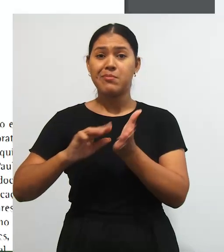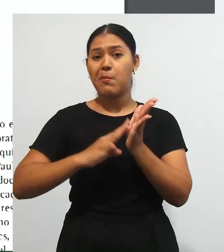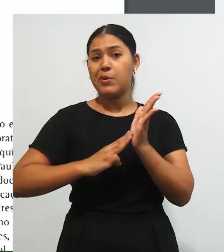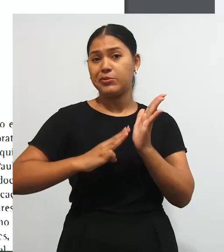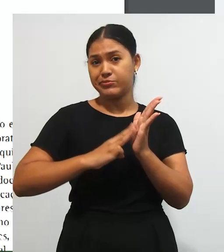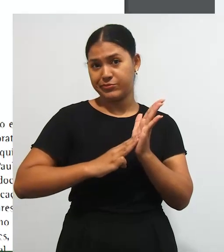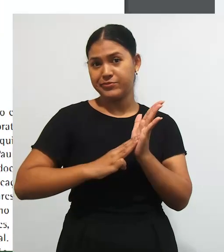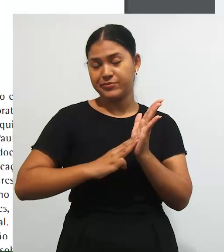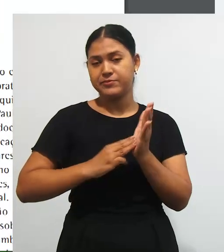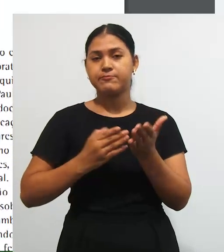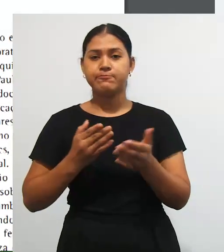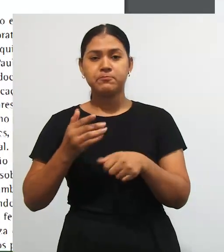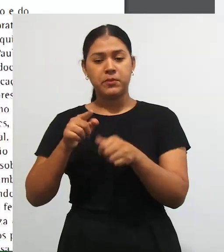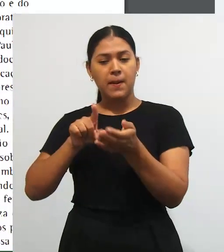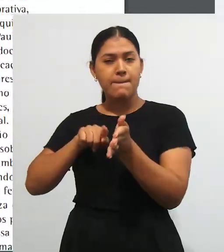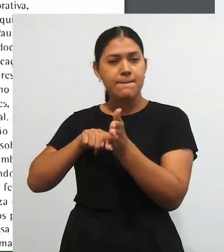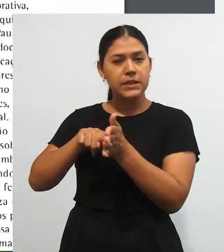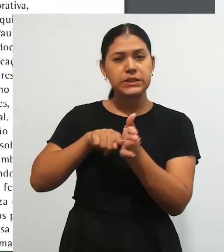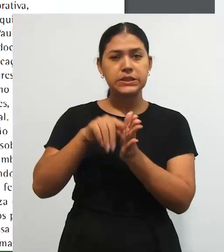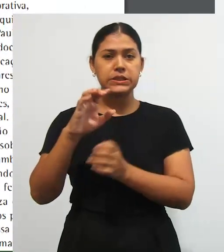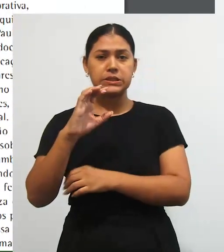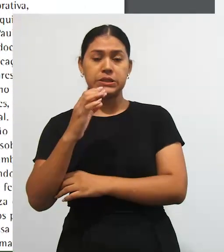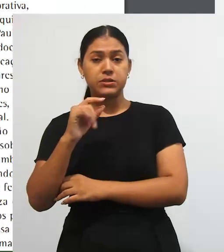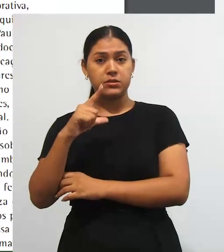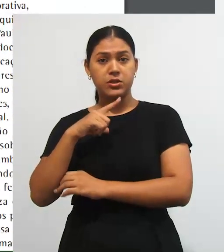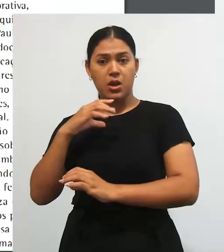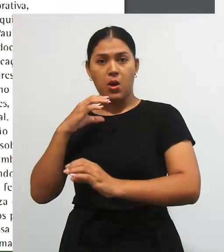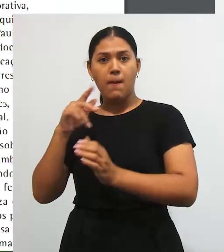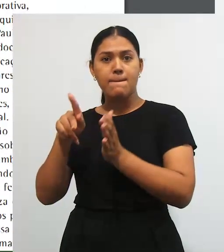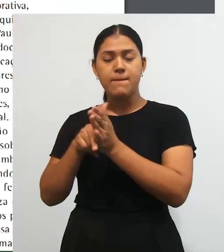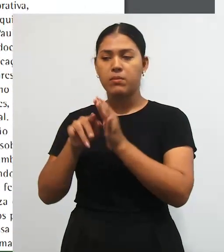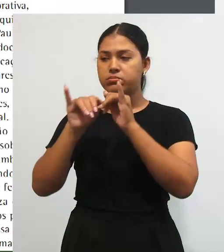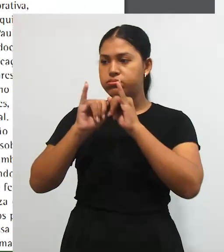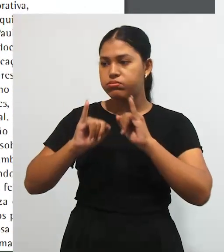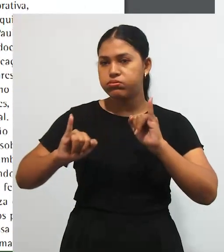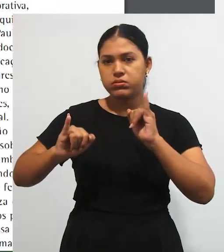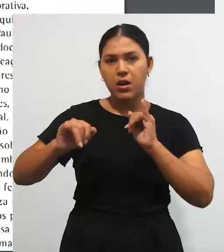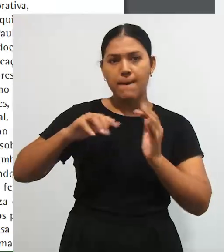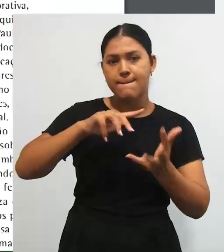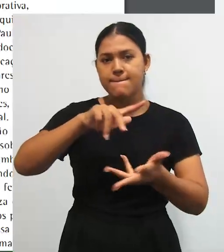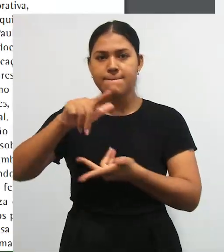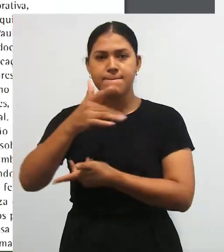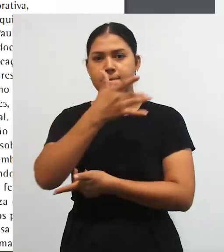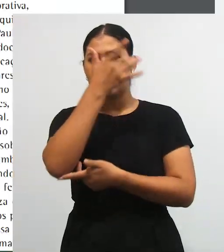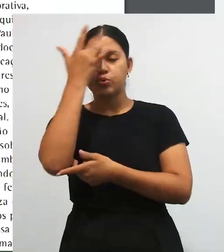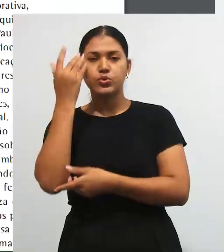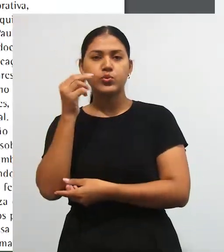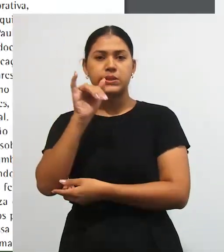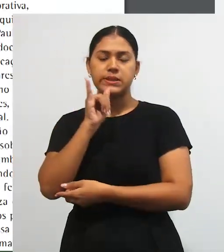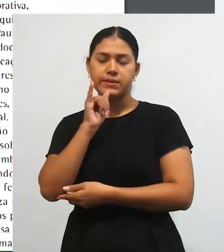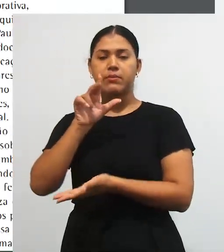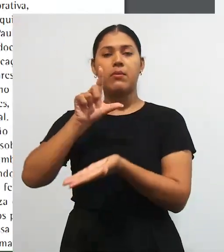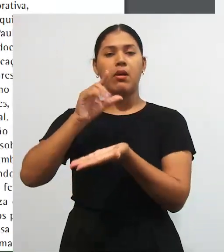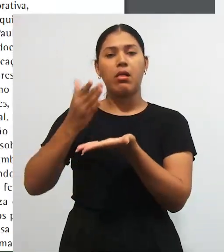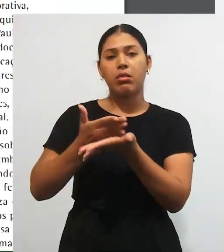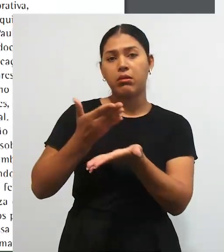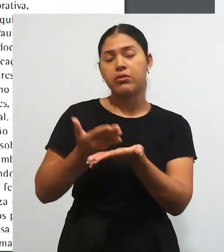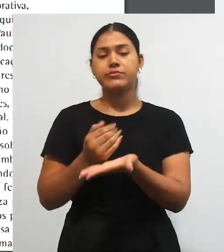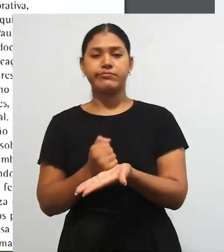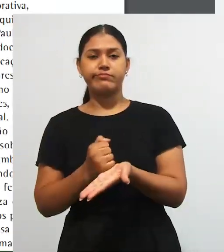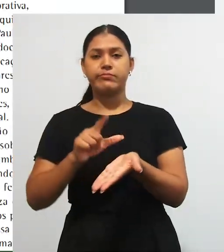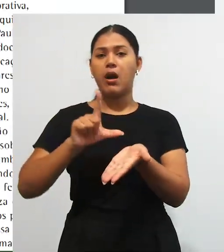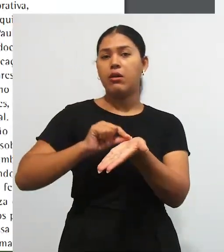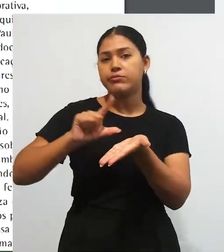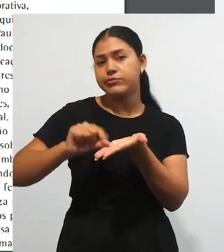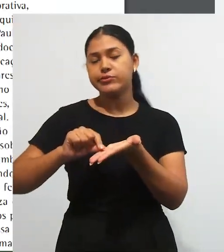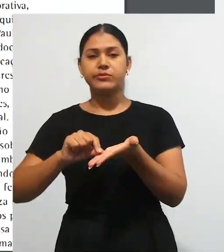artigo. A pesquisa científica ela vai se comunicar com o mundo exterior por meio de um livro, por meio